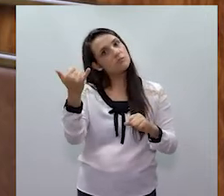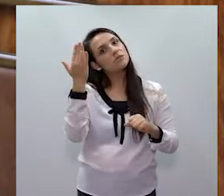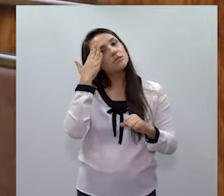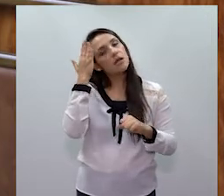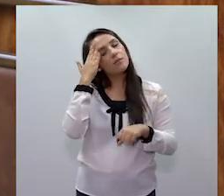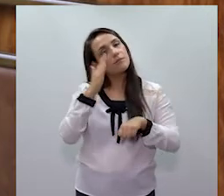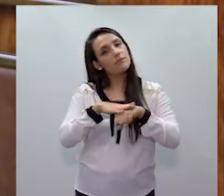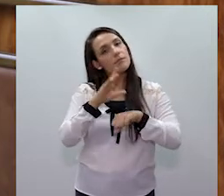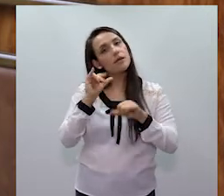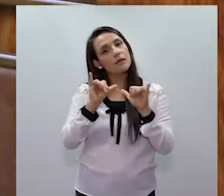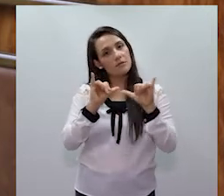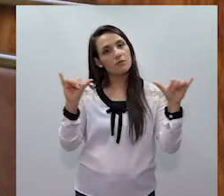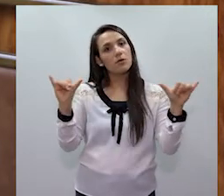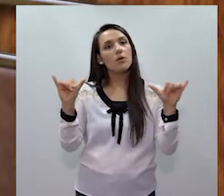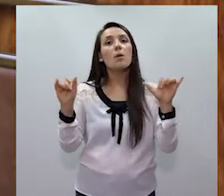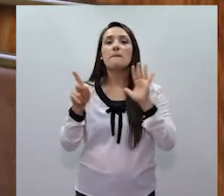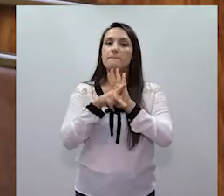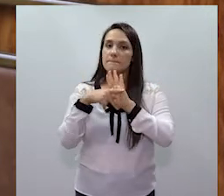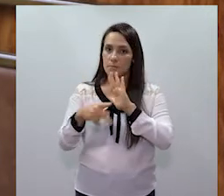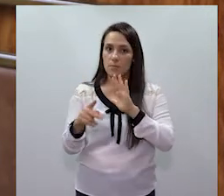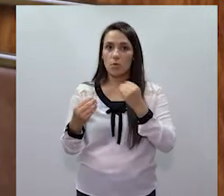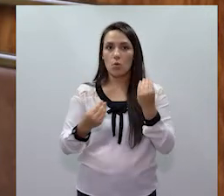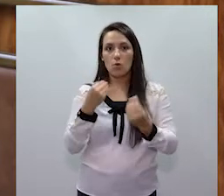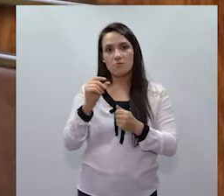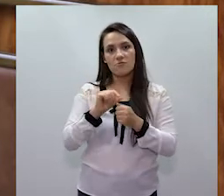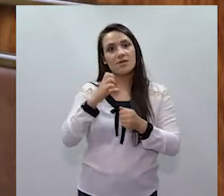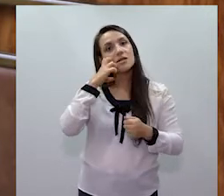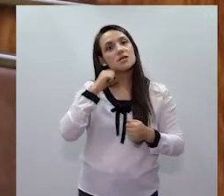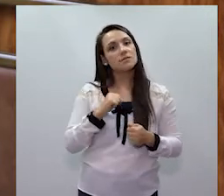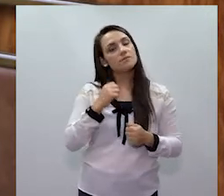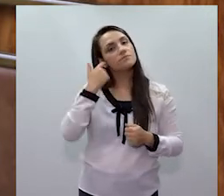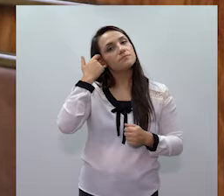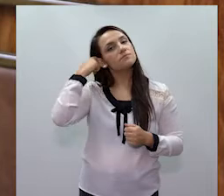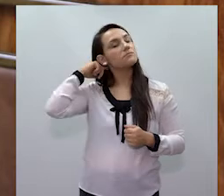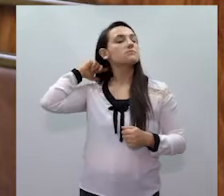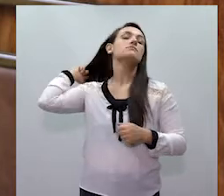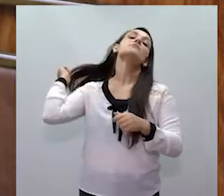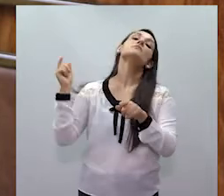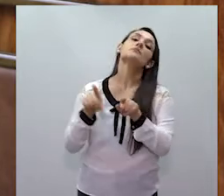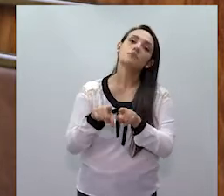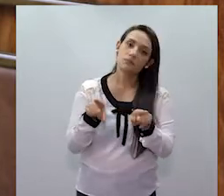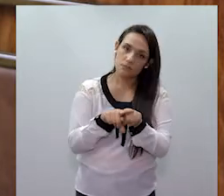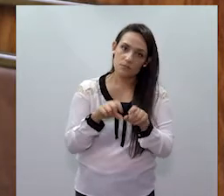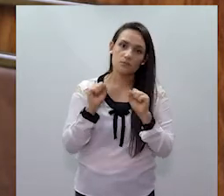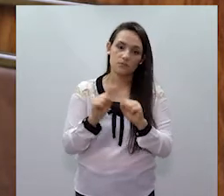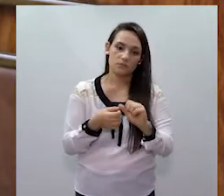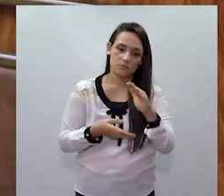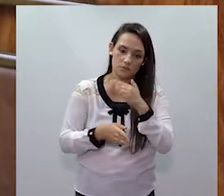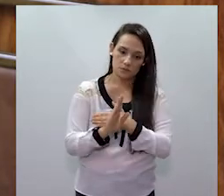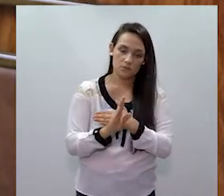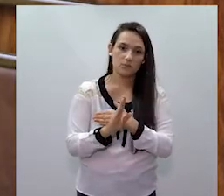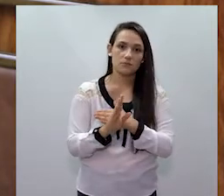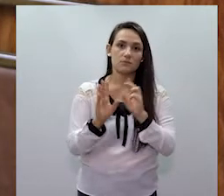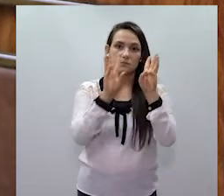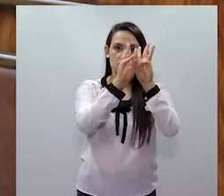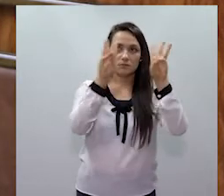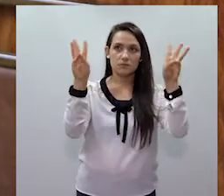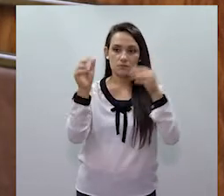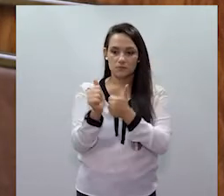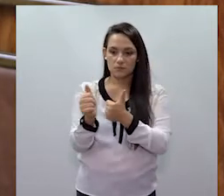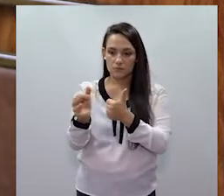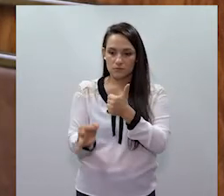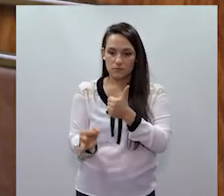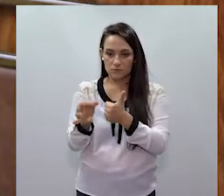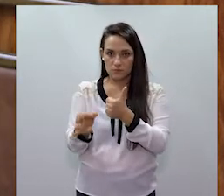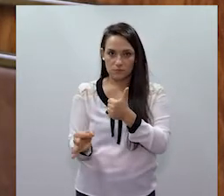obter mais informações a respeito da adoção. Também é possível acessar o site do Tribunal de Justiça e ali na